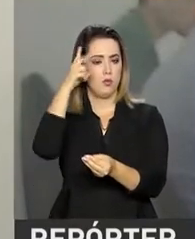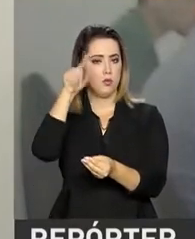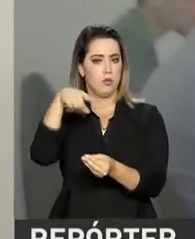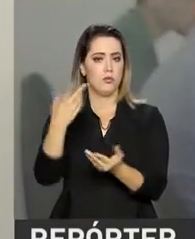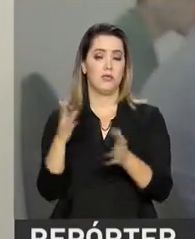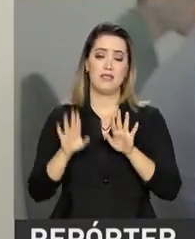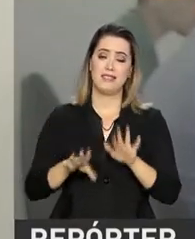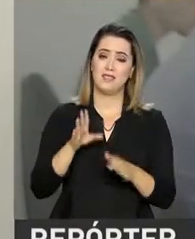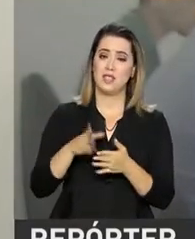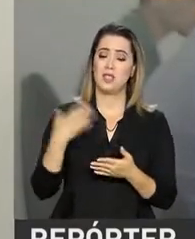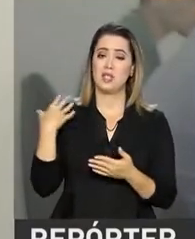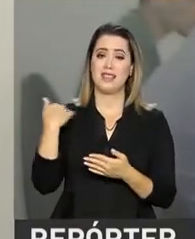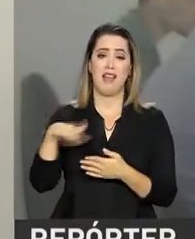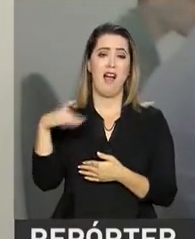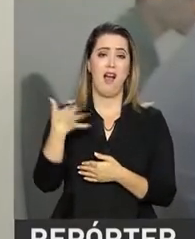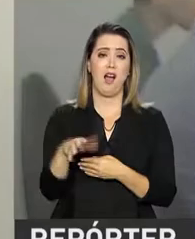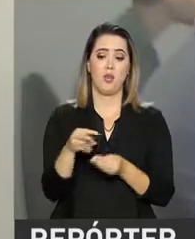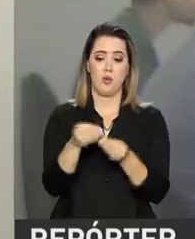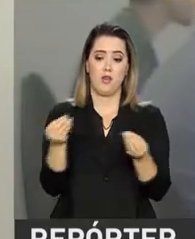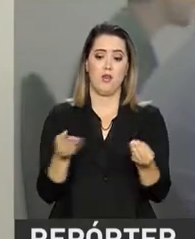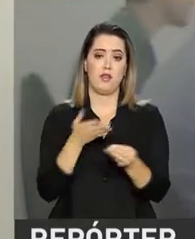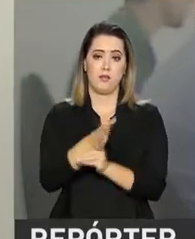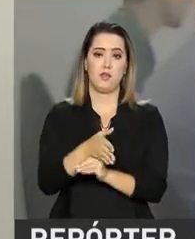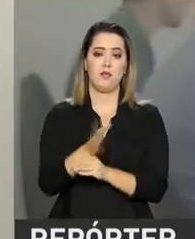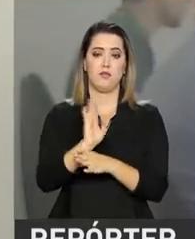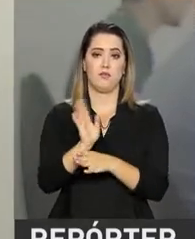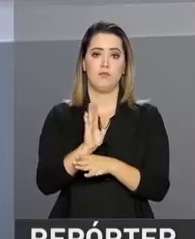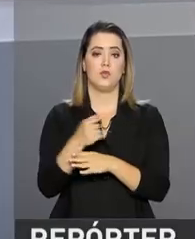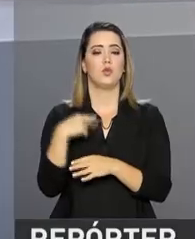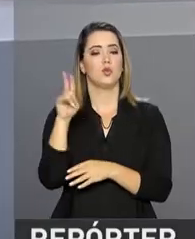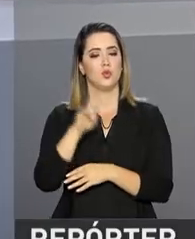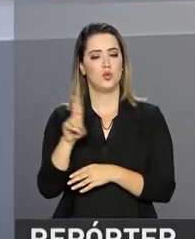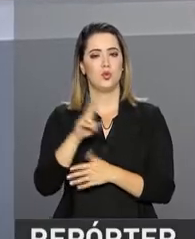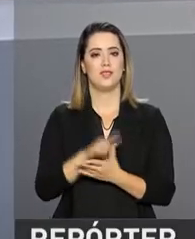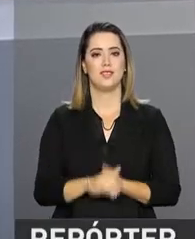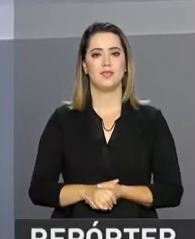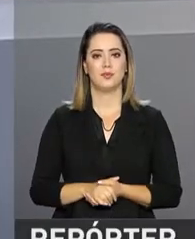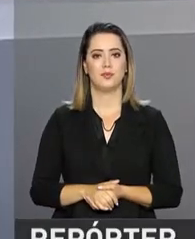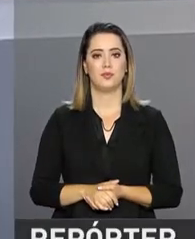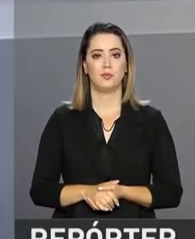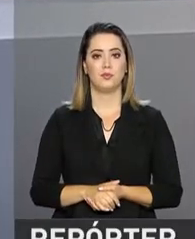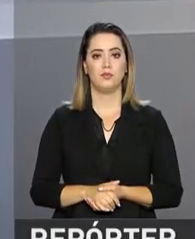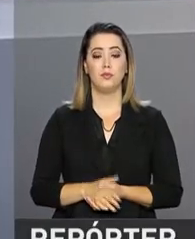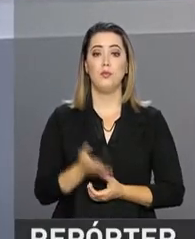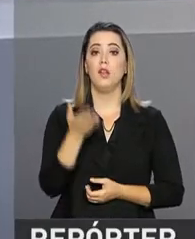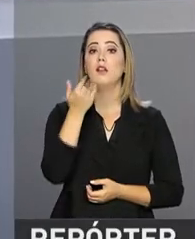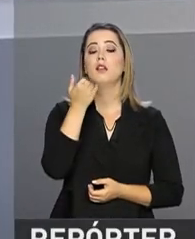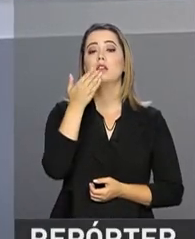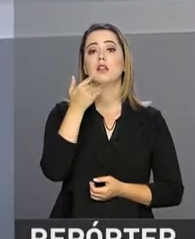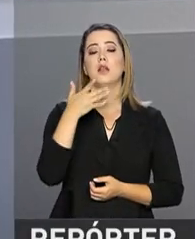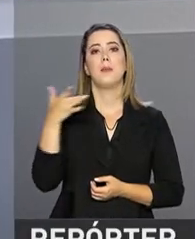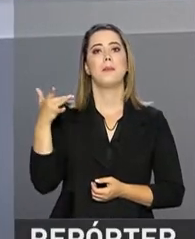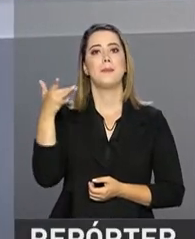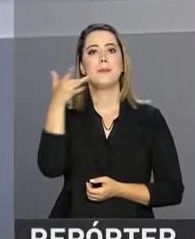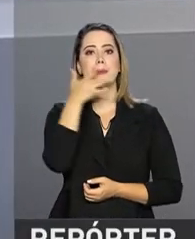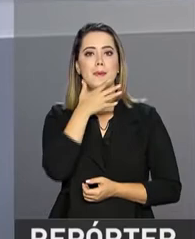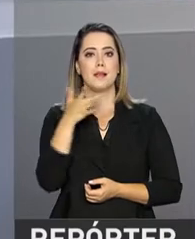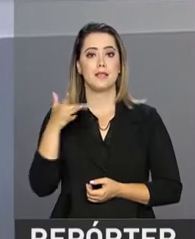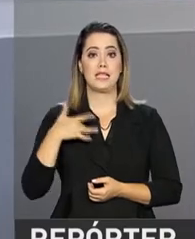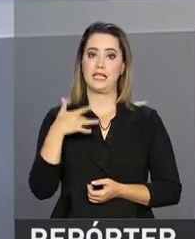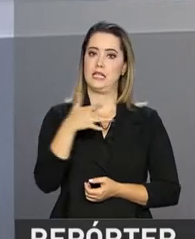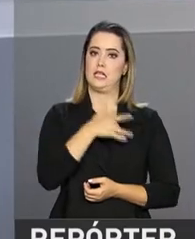preparar um ingresso muito caro e aí a gente usa o vale-cultura alimentos com alto valor nutricional